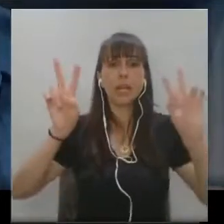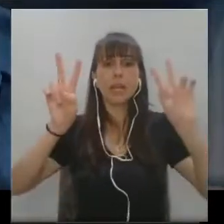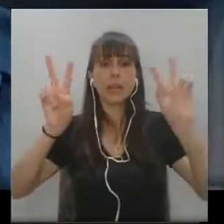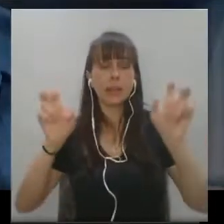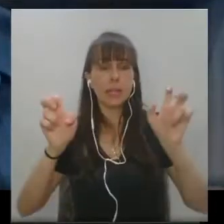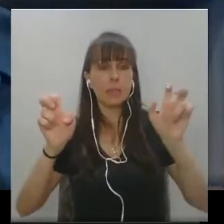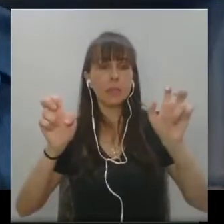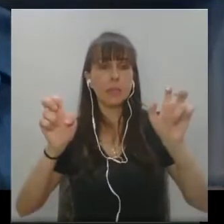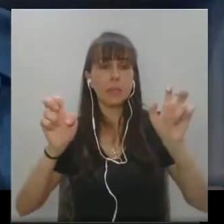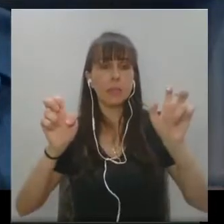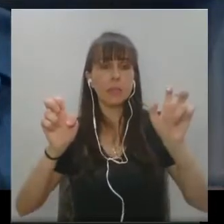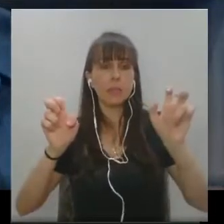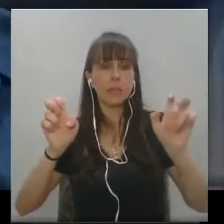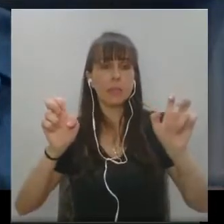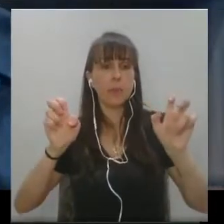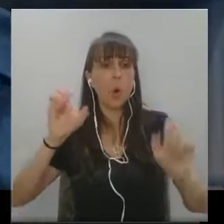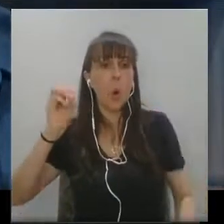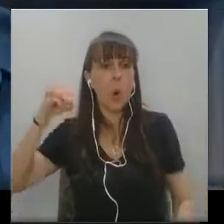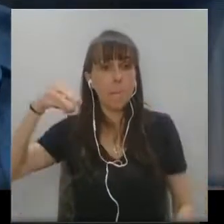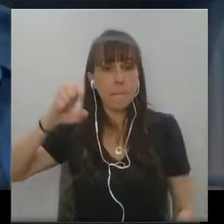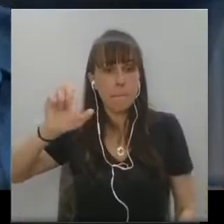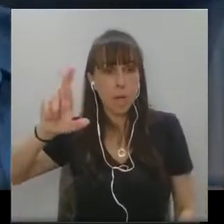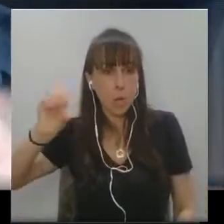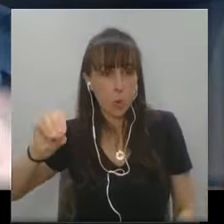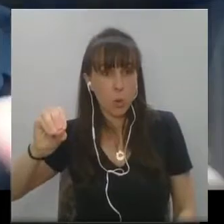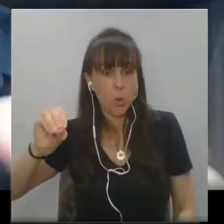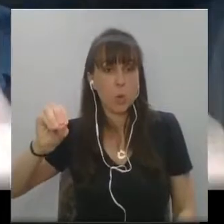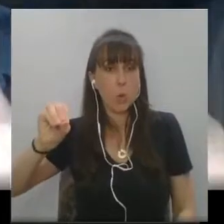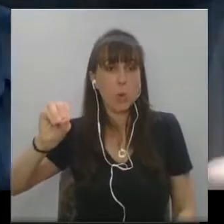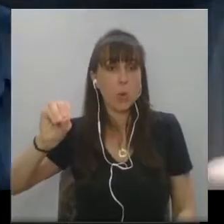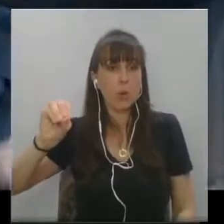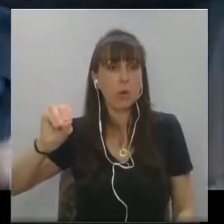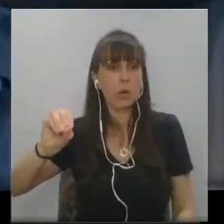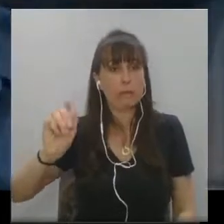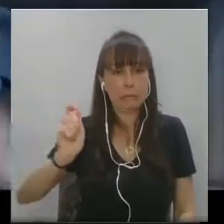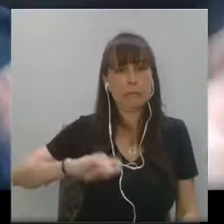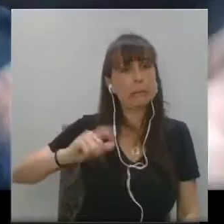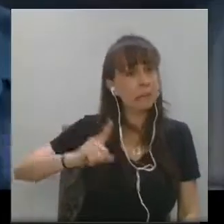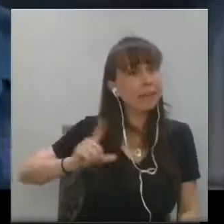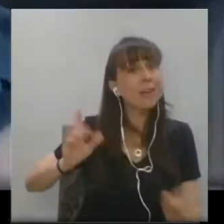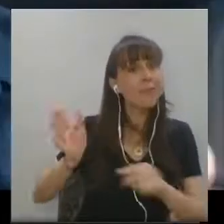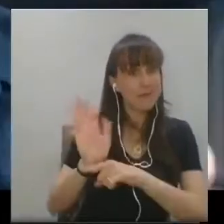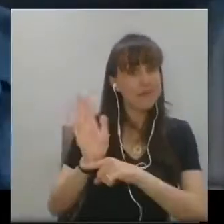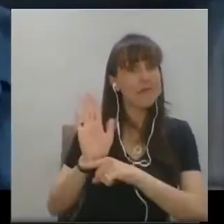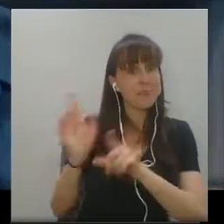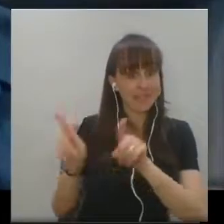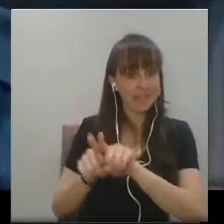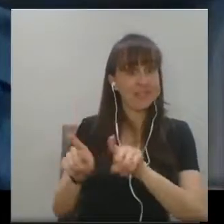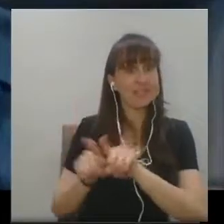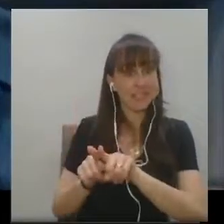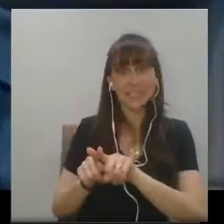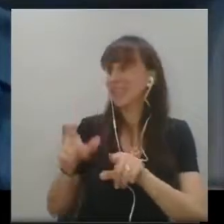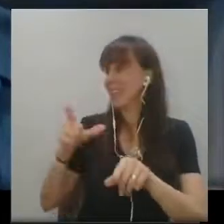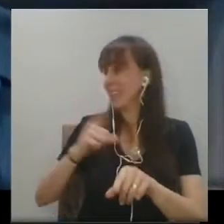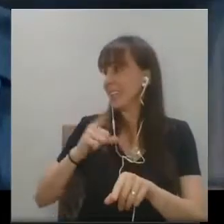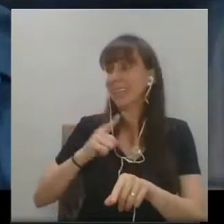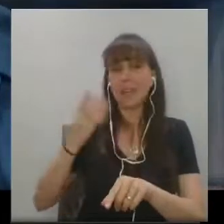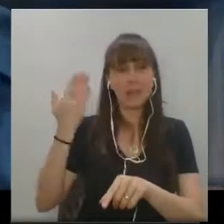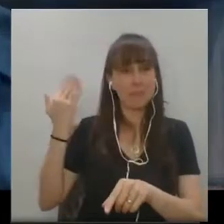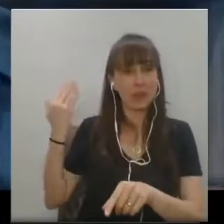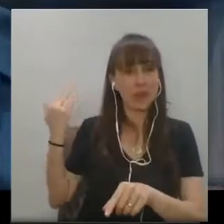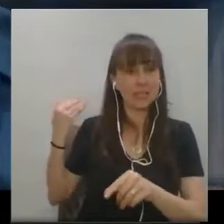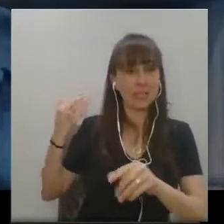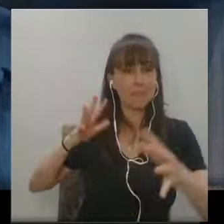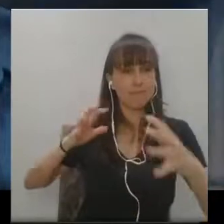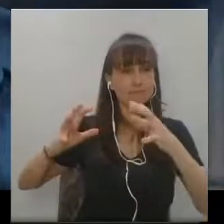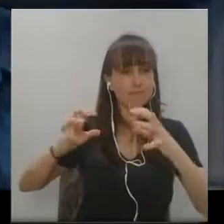a Ilíada de Homero, por exemplo. Aí nós percebemos que tem um filme, né, vários filmes da Guerra de Troia. Então, o